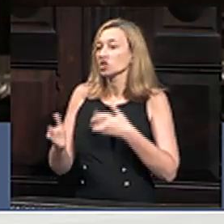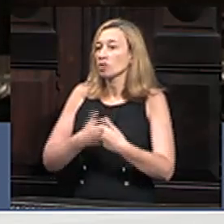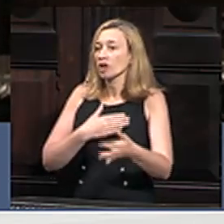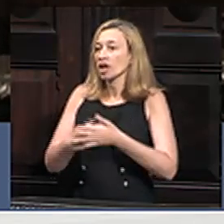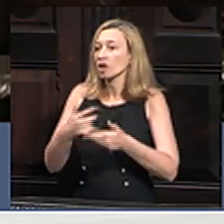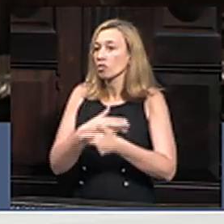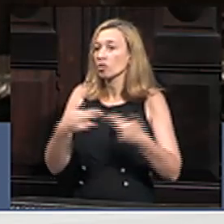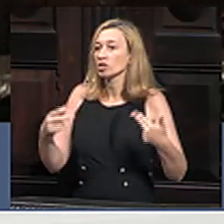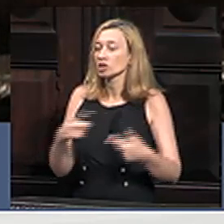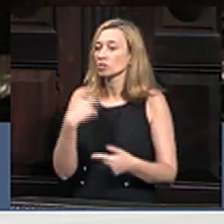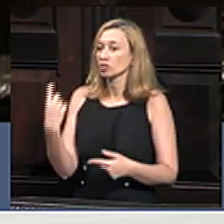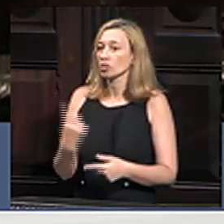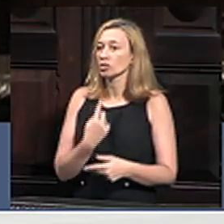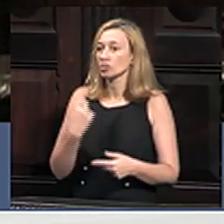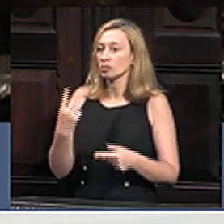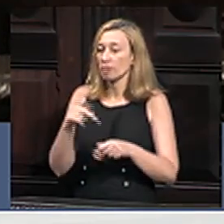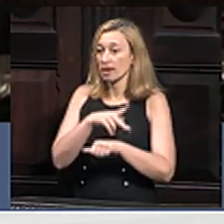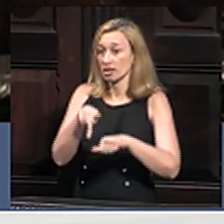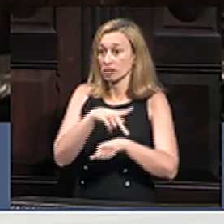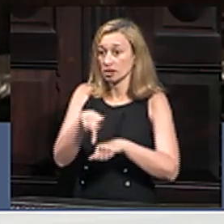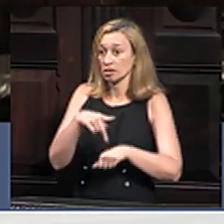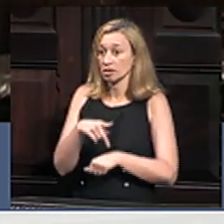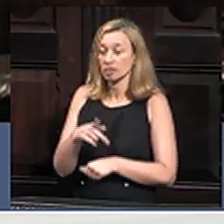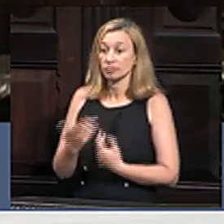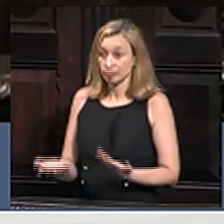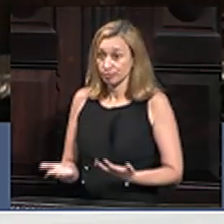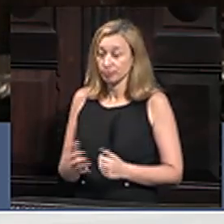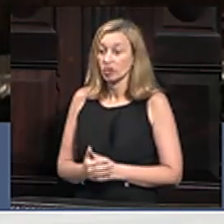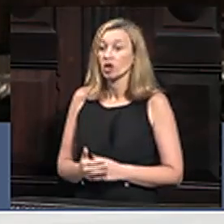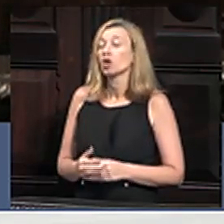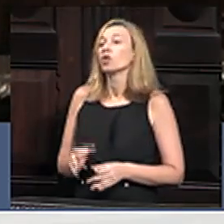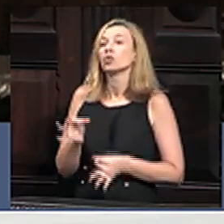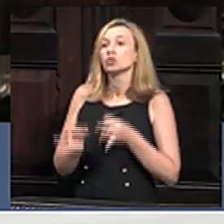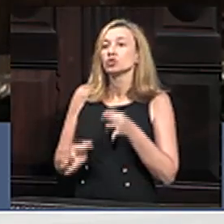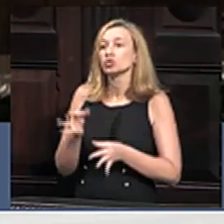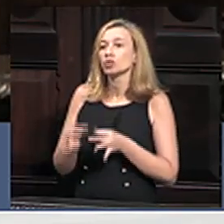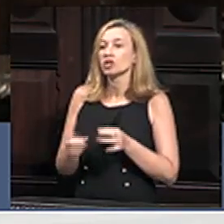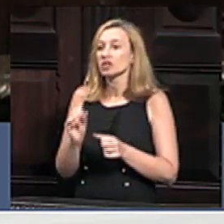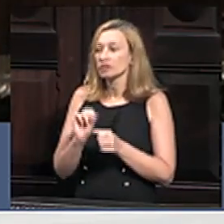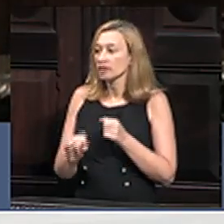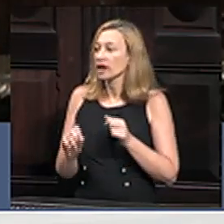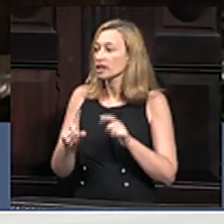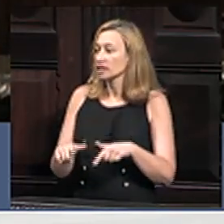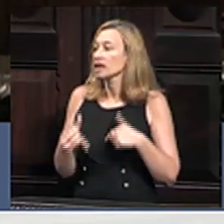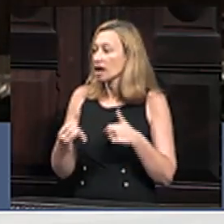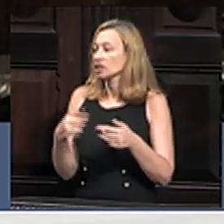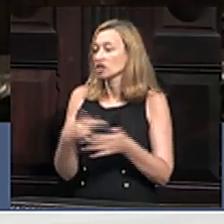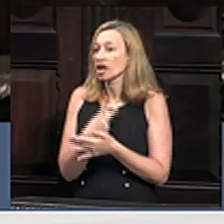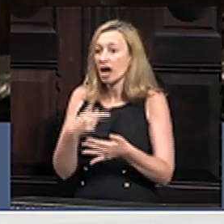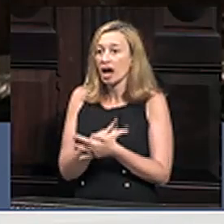quando falam na ditadura do judiciário, é isso. Faz e não é responsabilizado.